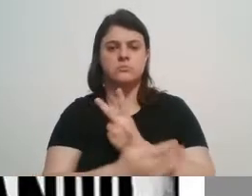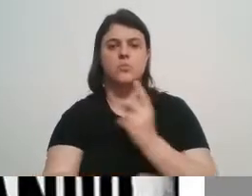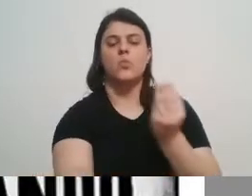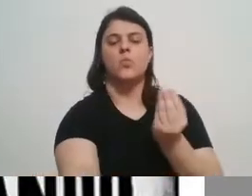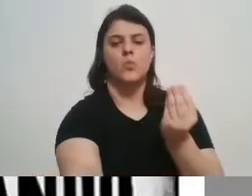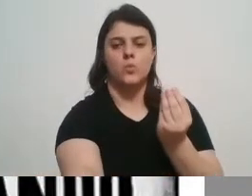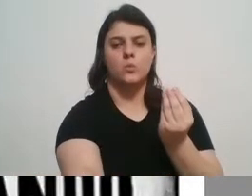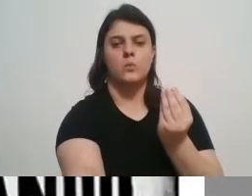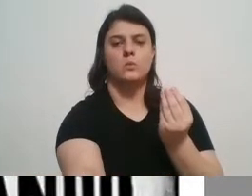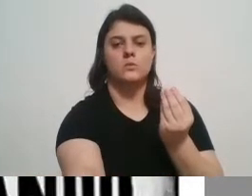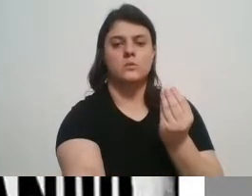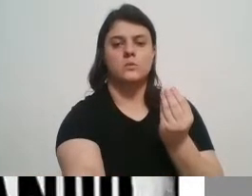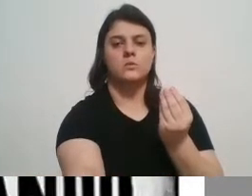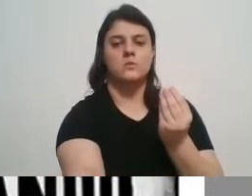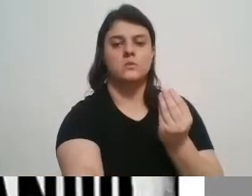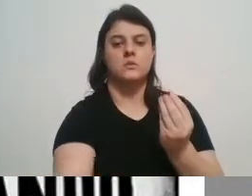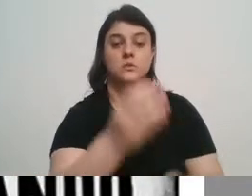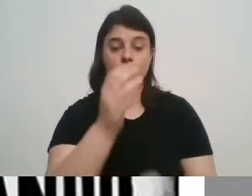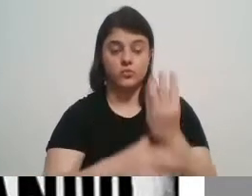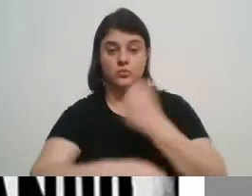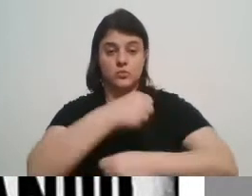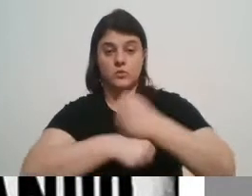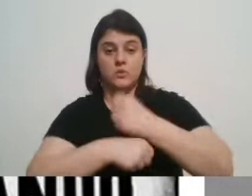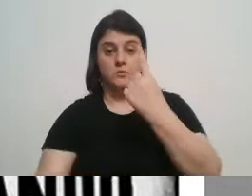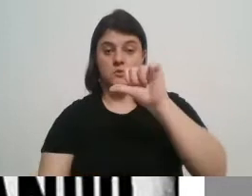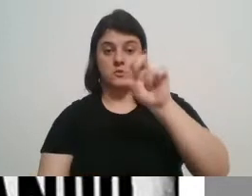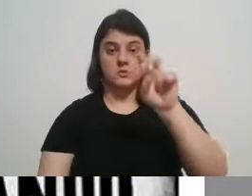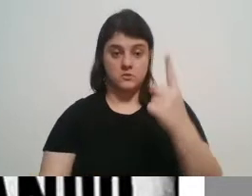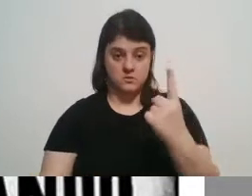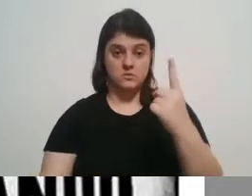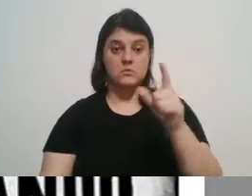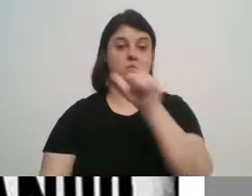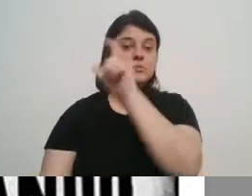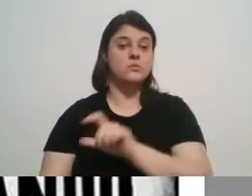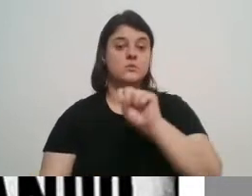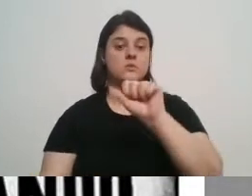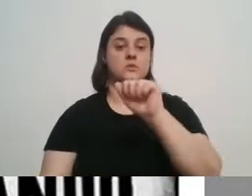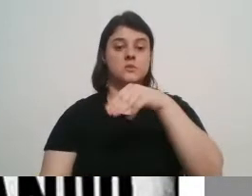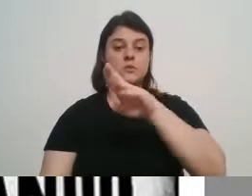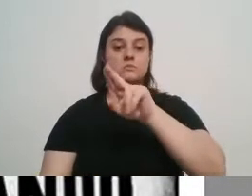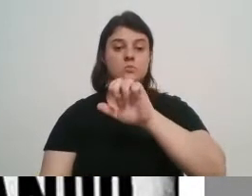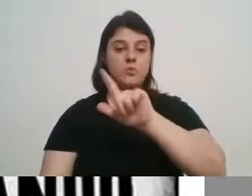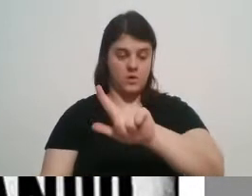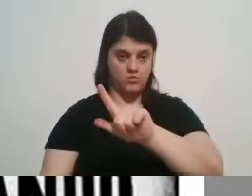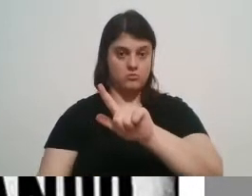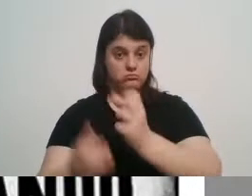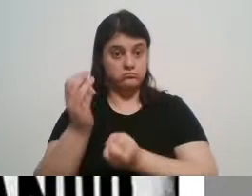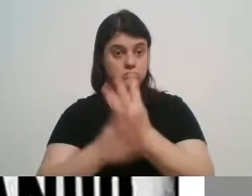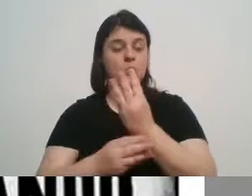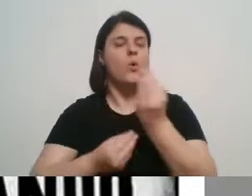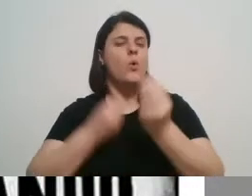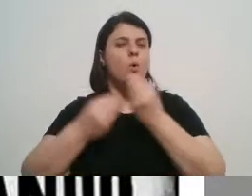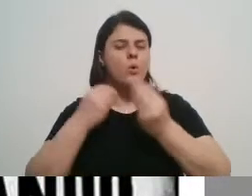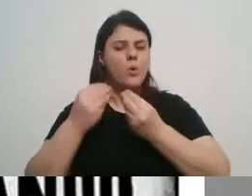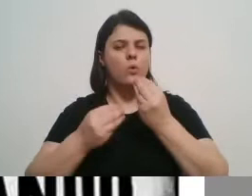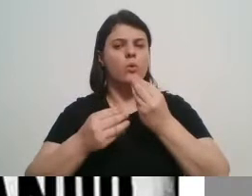em 1951 pelo jornalista Samuel Weiner. Ele surge num contexto de defesa do varguismo, né,